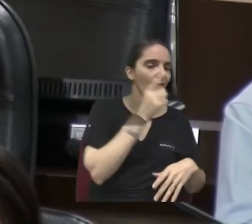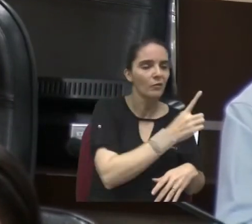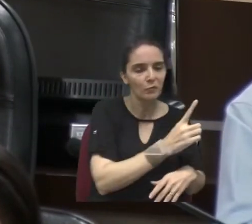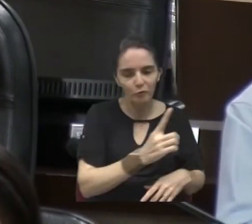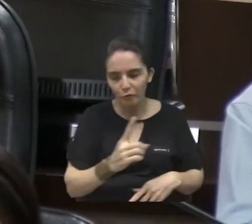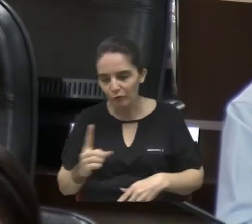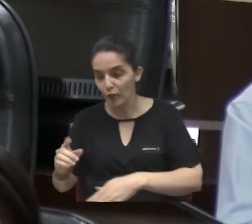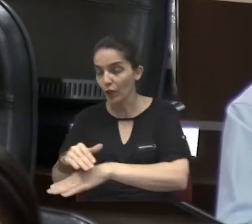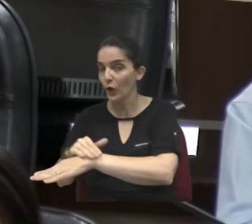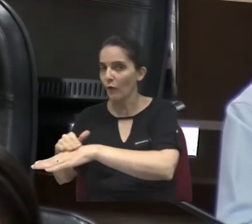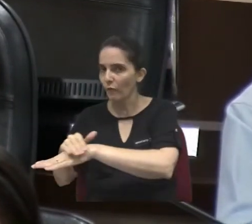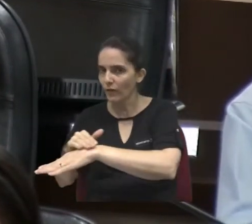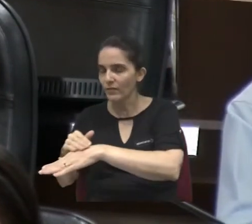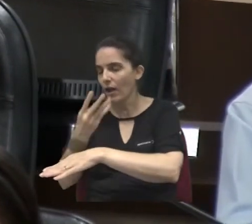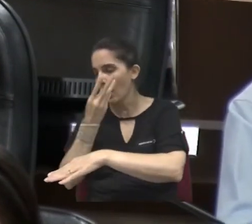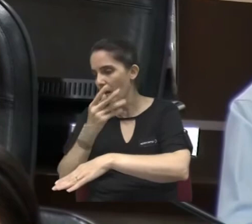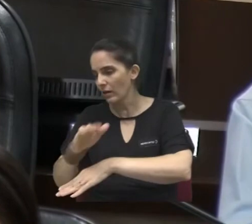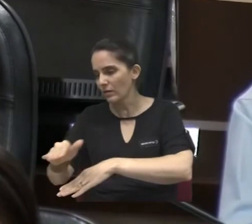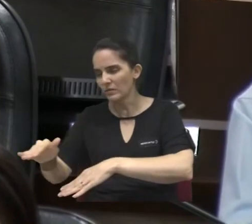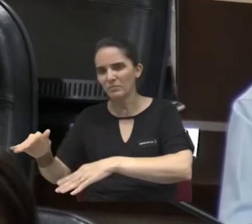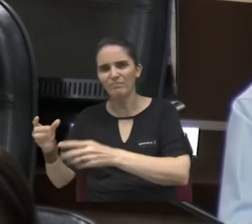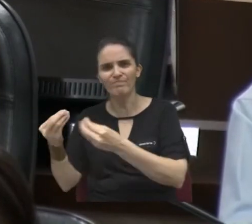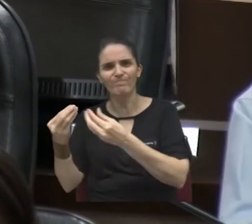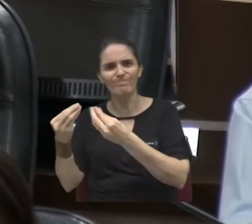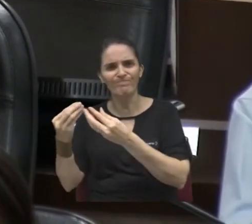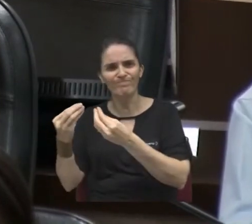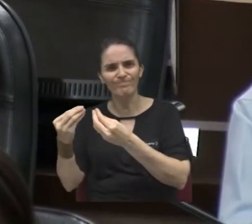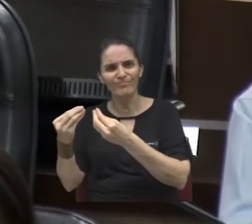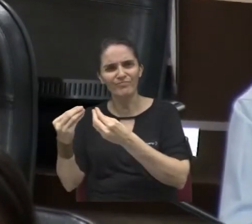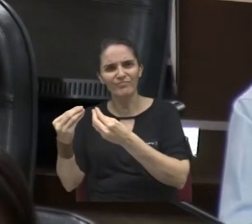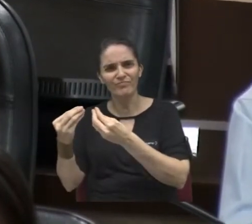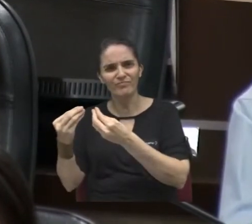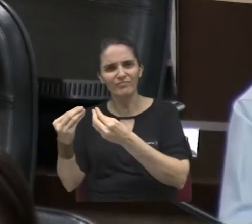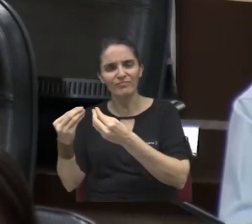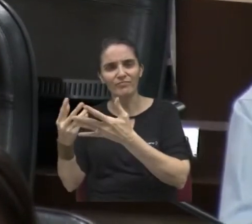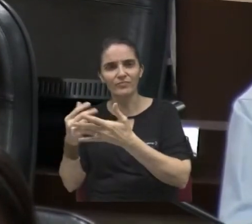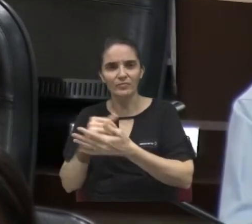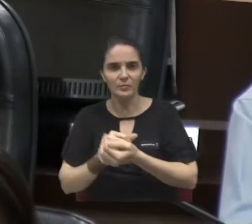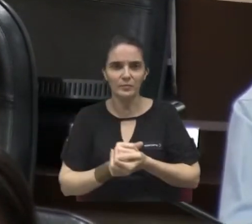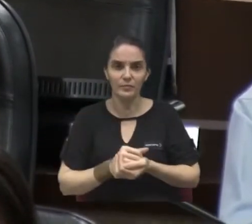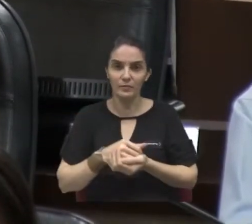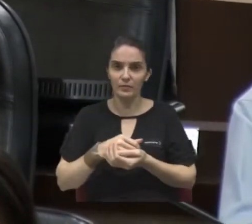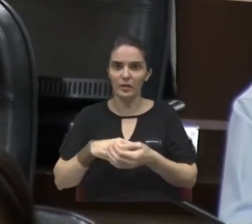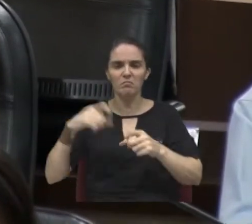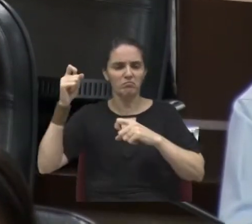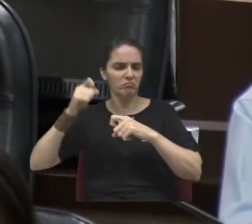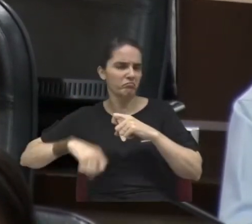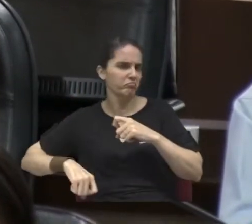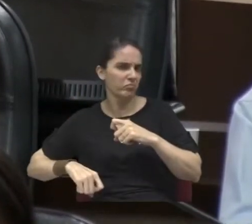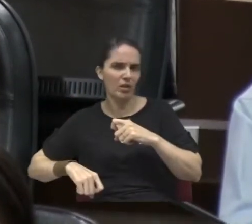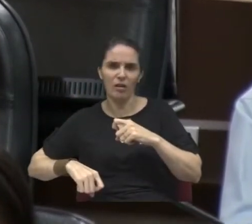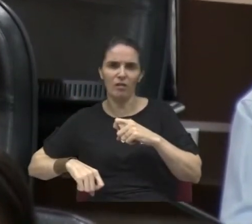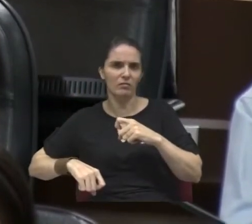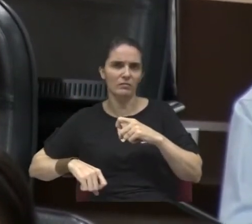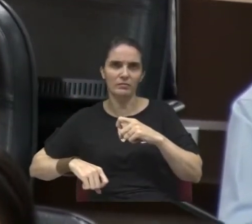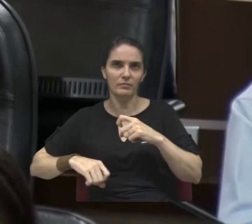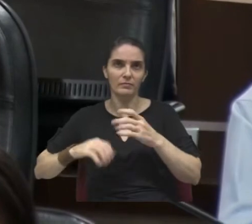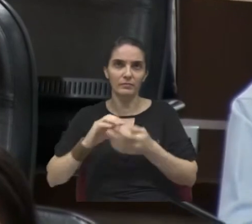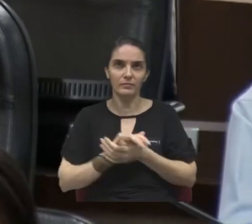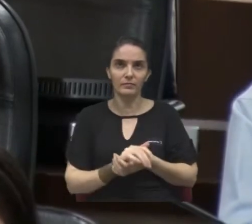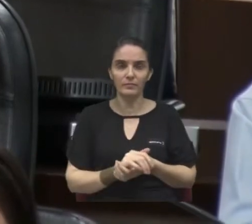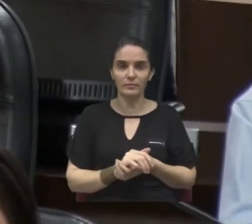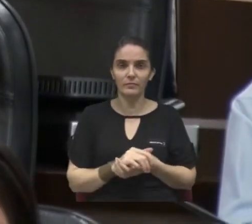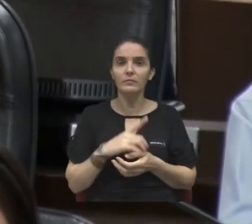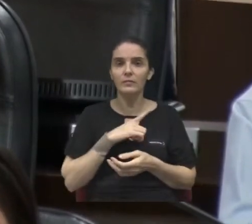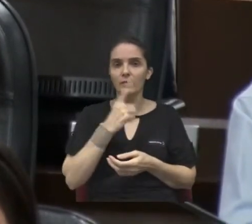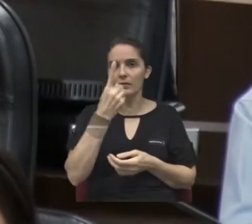de meninos, que ali fazia-se, ali era sexo, era o que... Vereadora, a senhora vai ter mais 1 minuto e